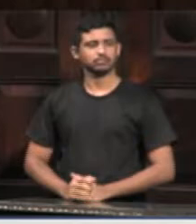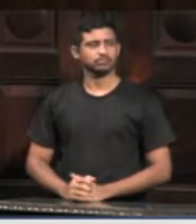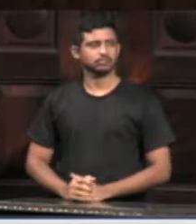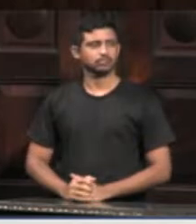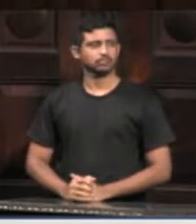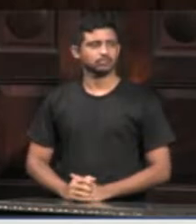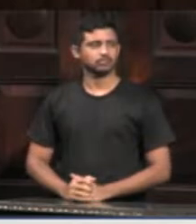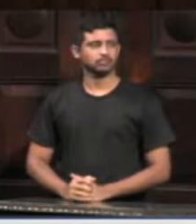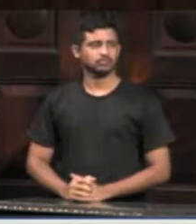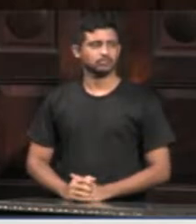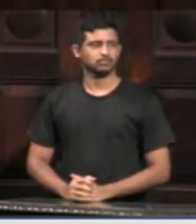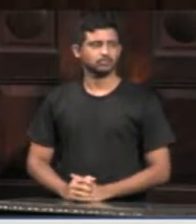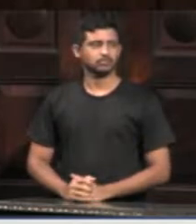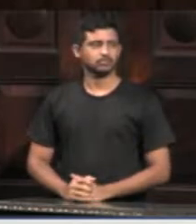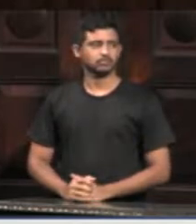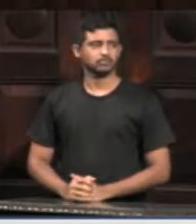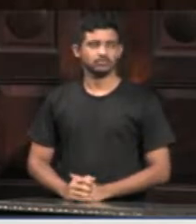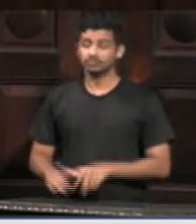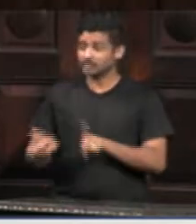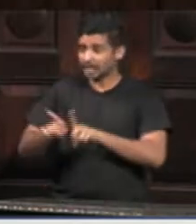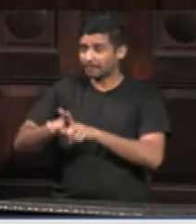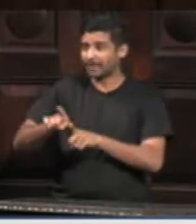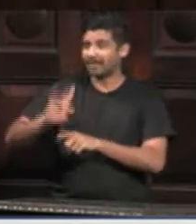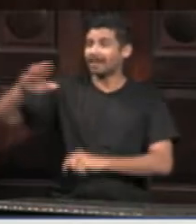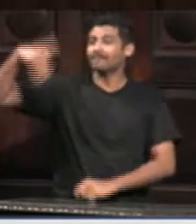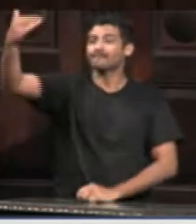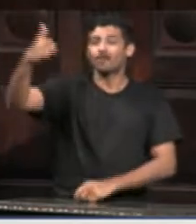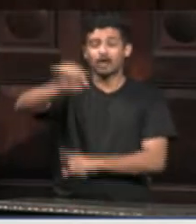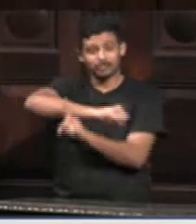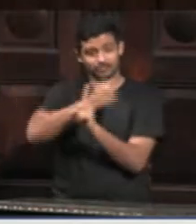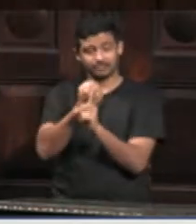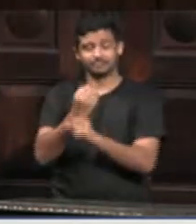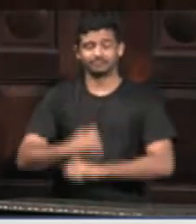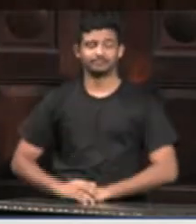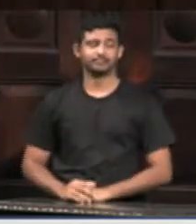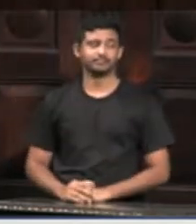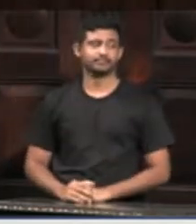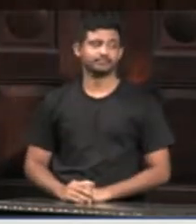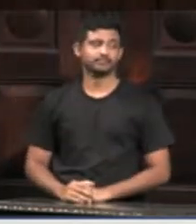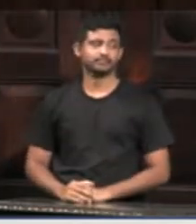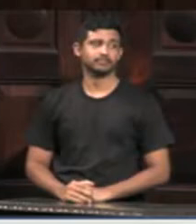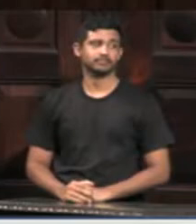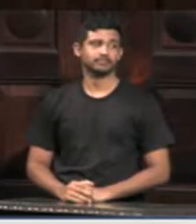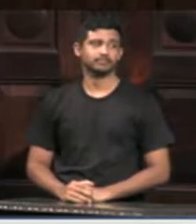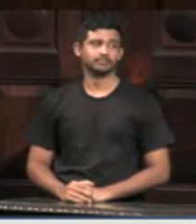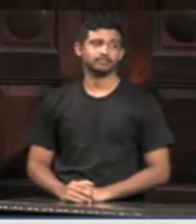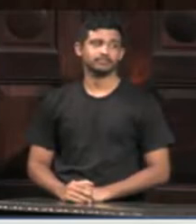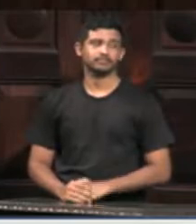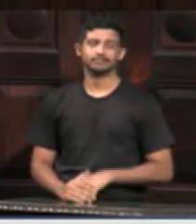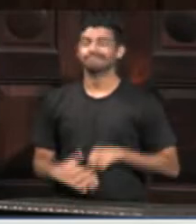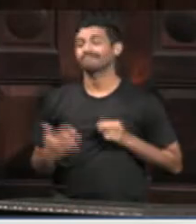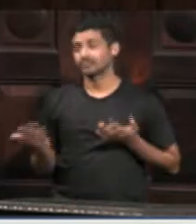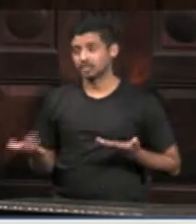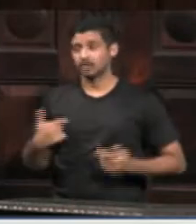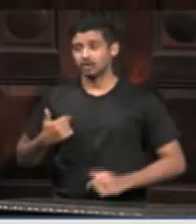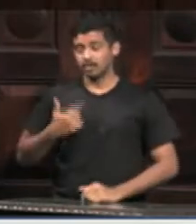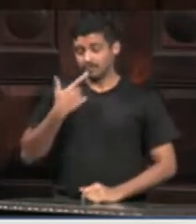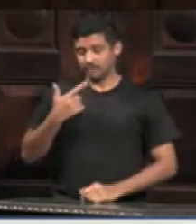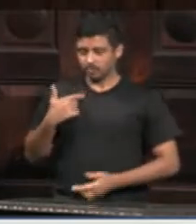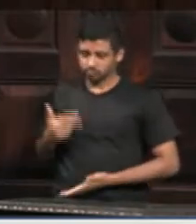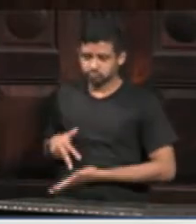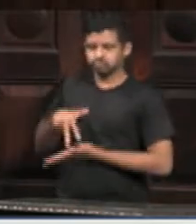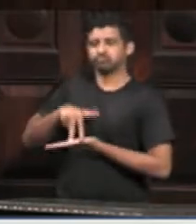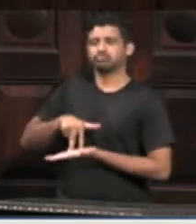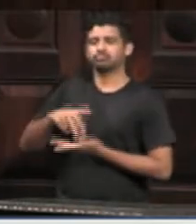reconhecimento da sociedade lá fora. Então, eu fiz questão de ocupar a tribuna